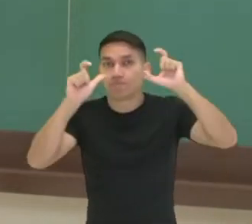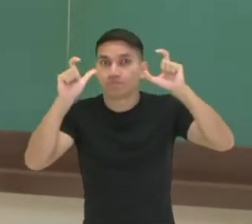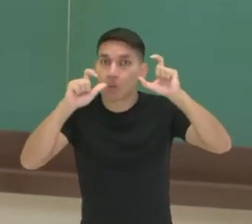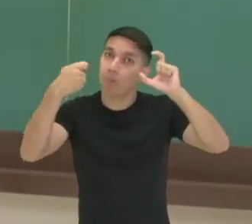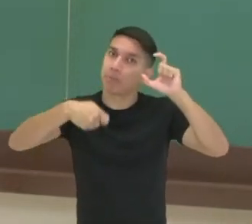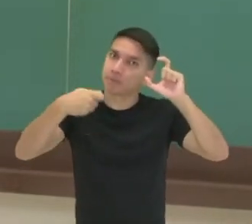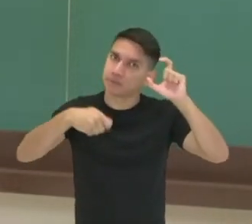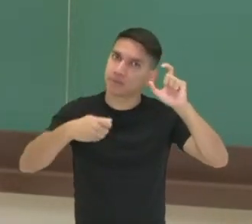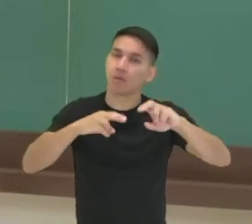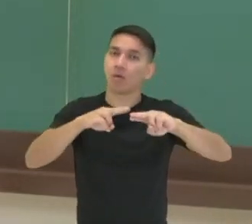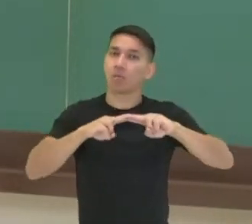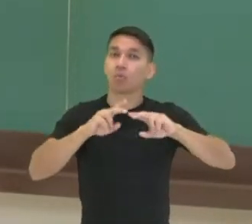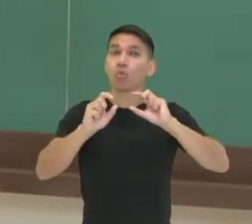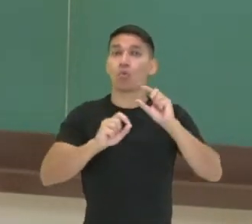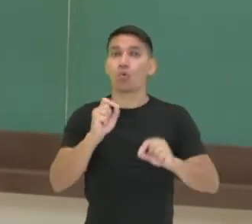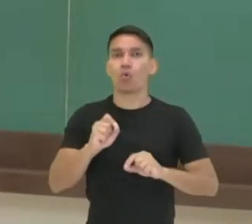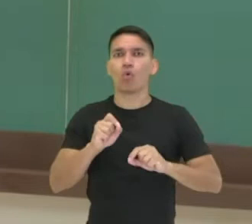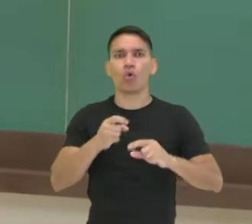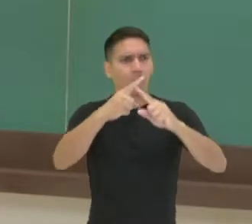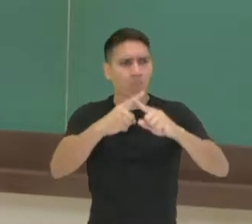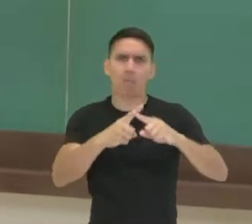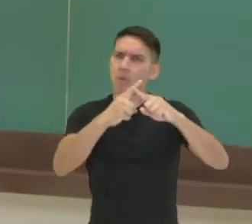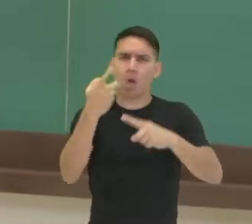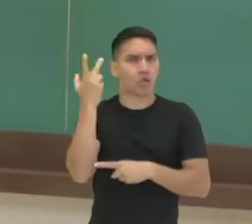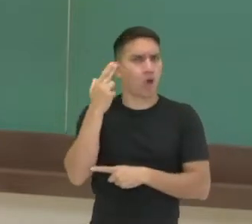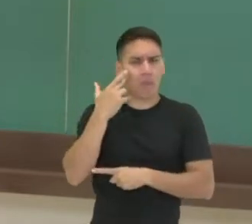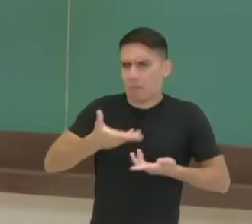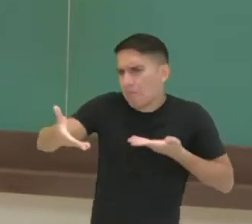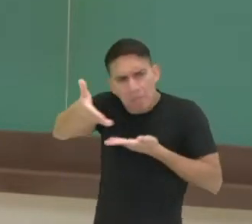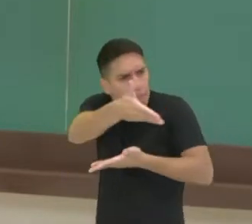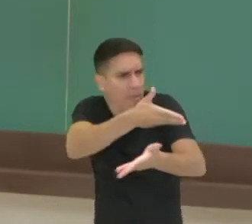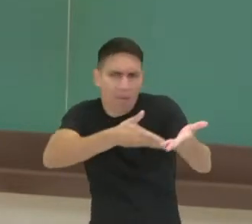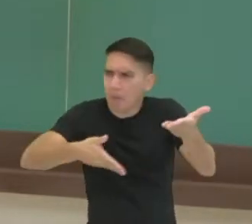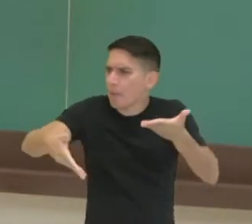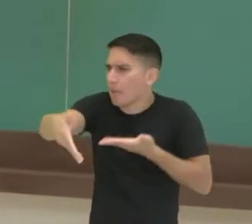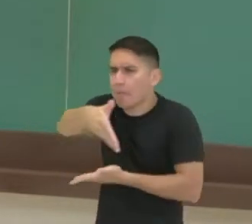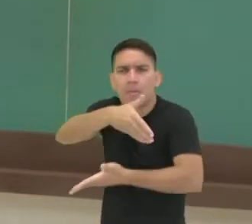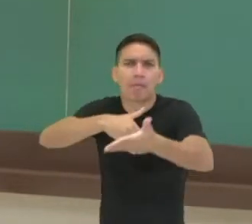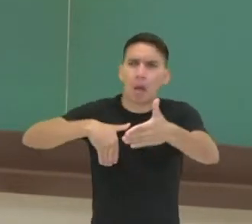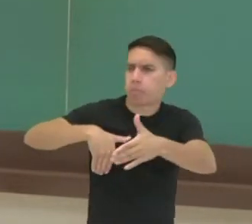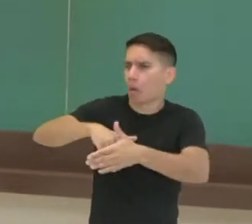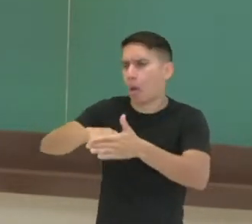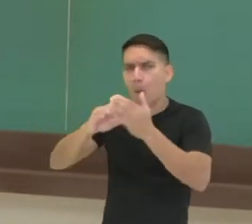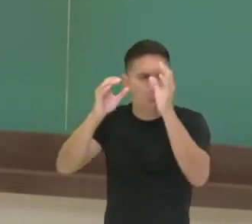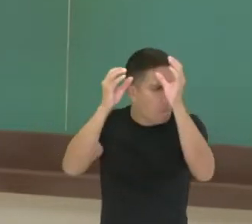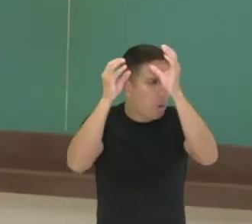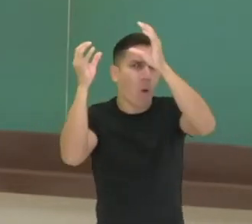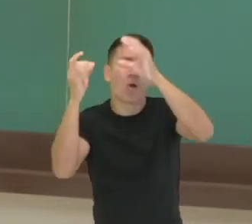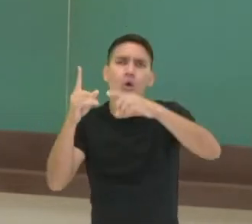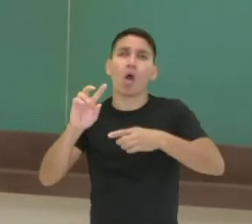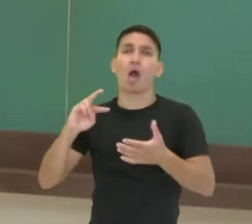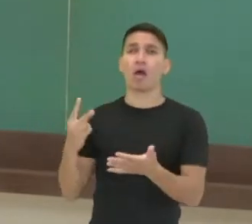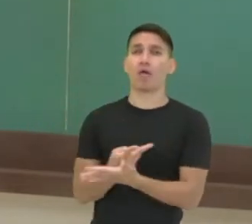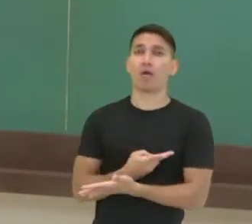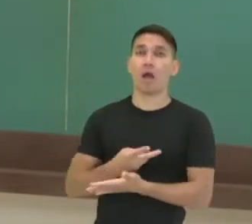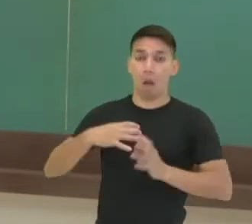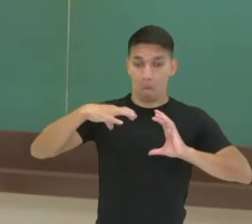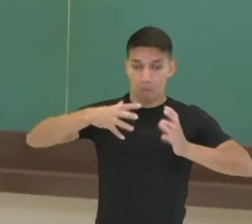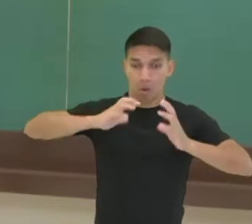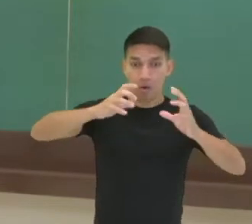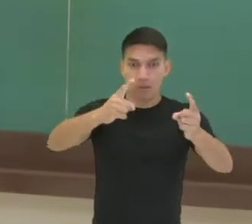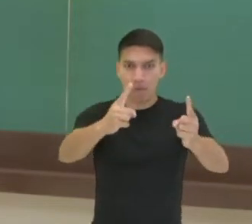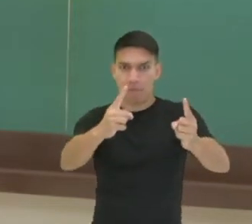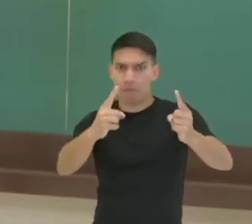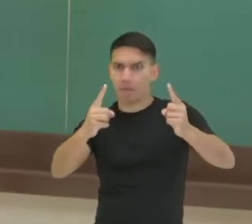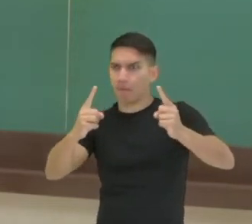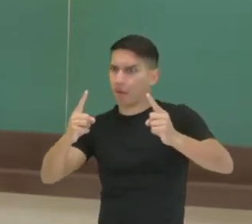E o jogo está acontecendo. Os jogadores passando a bola, chutando, cabeceando, e de repente a bola está vindo. O jogador